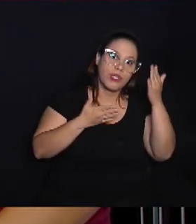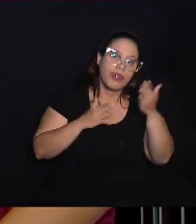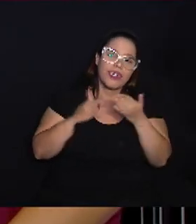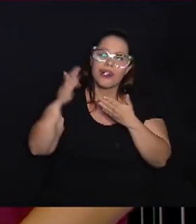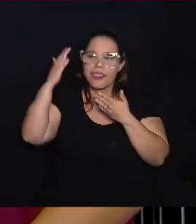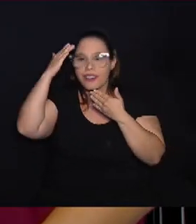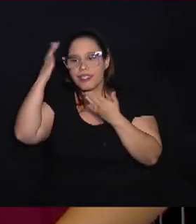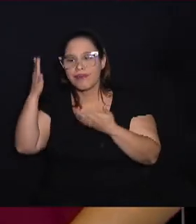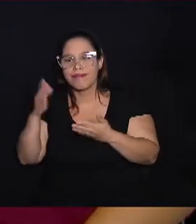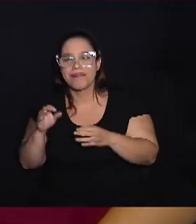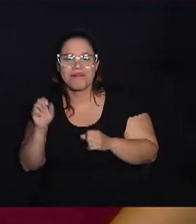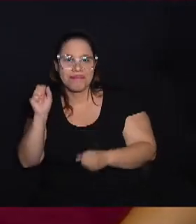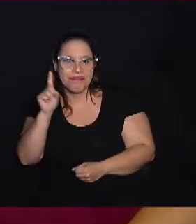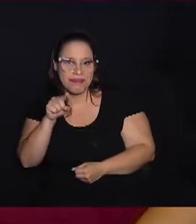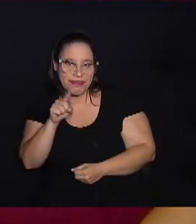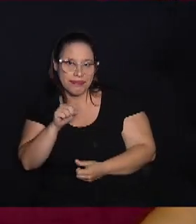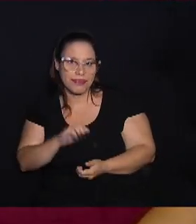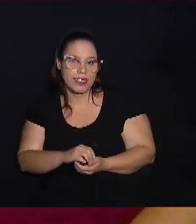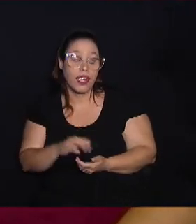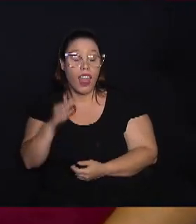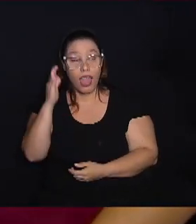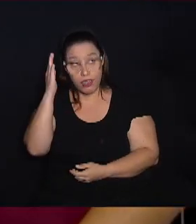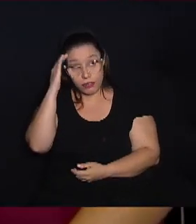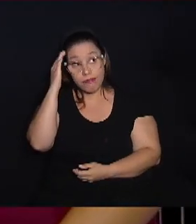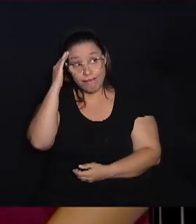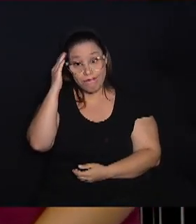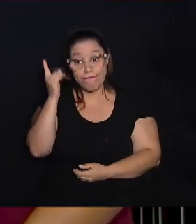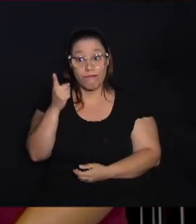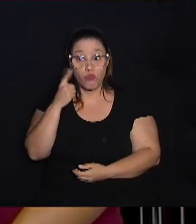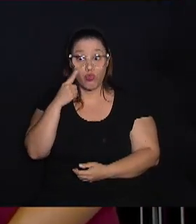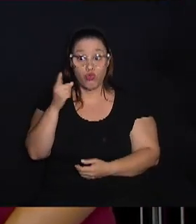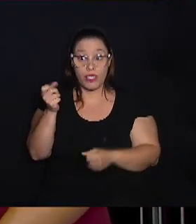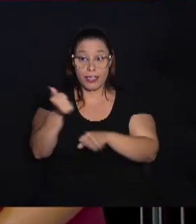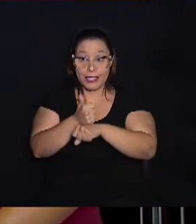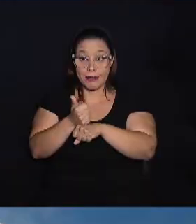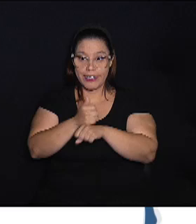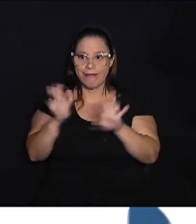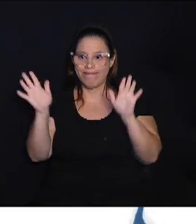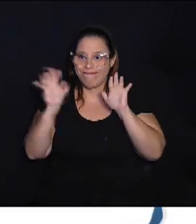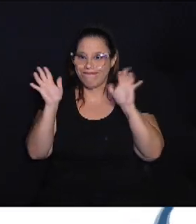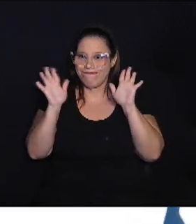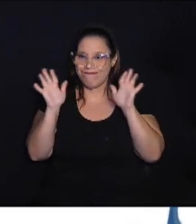Obrigada. Bom, é isso aí, pessoal. Já sabe, né? Se liga na profissão. Tchau!